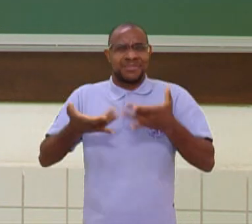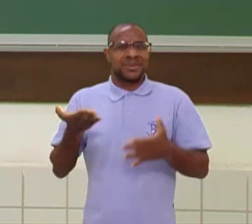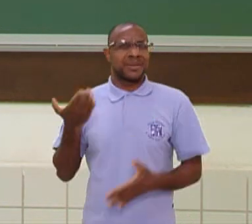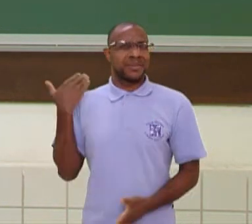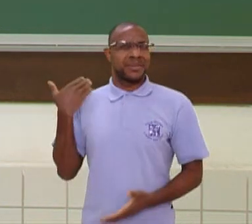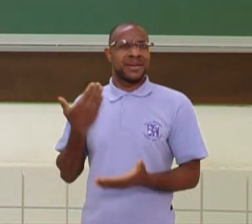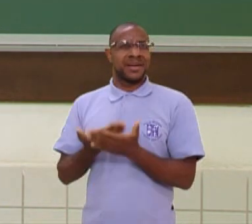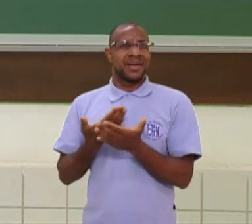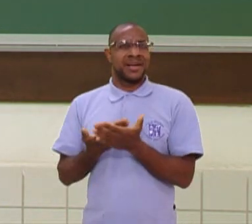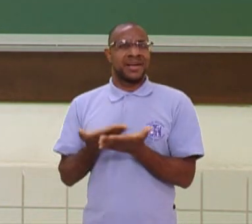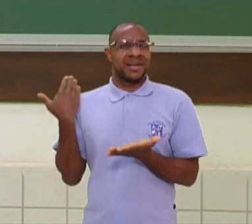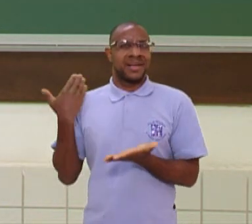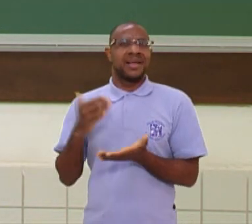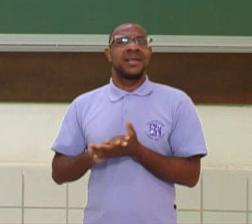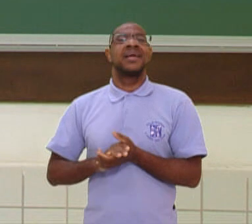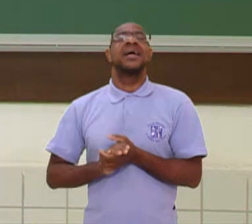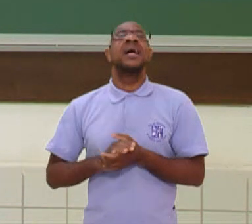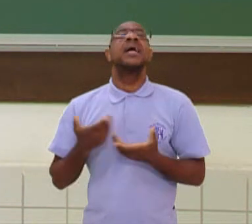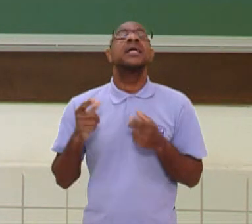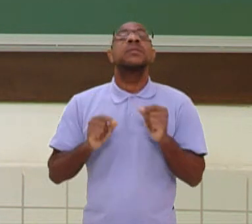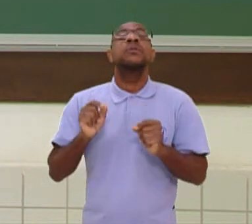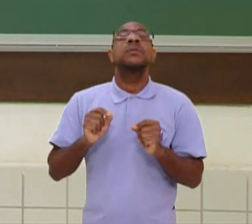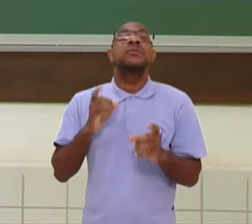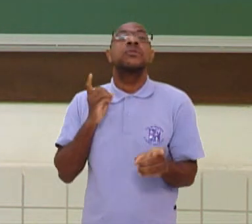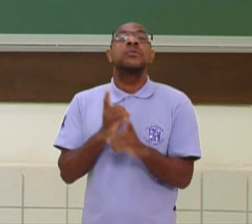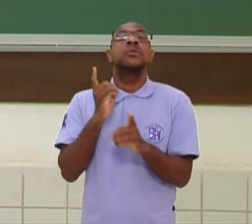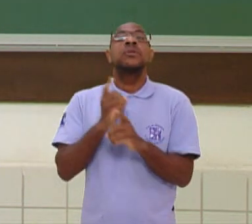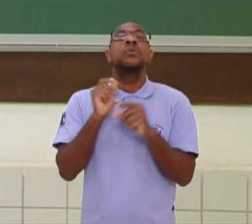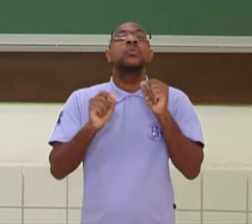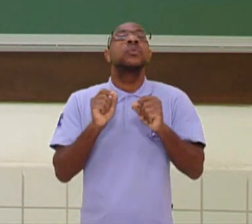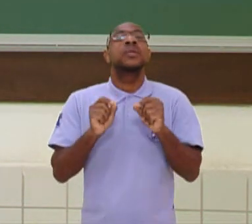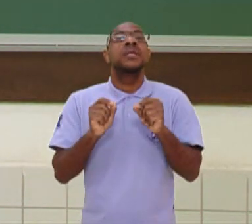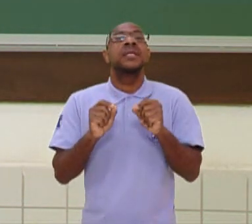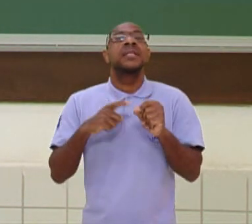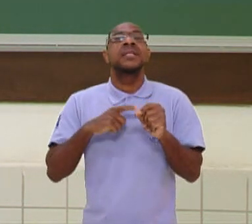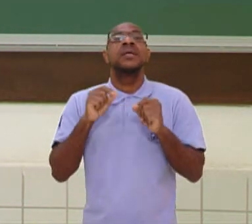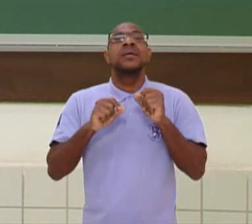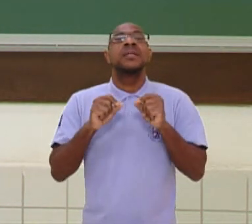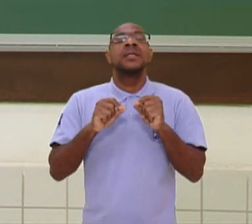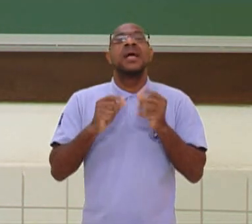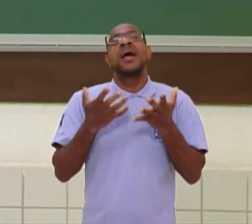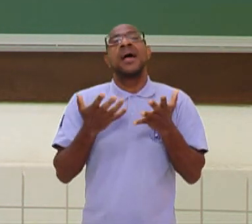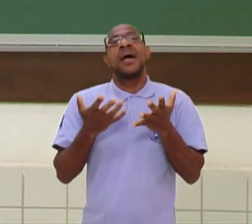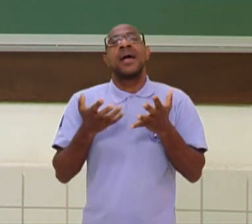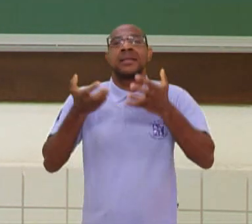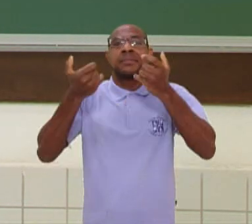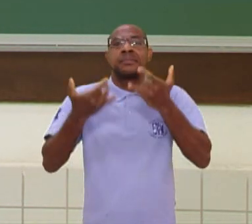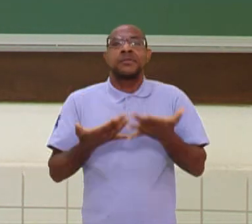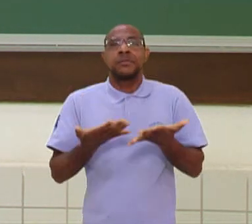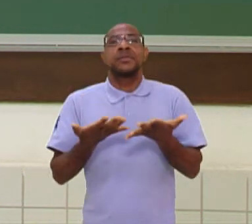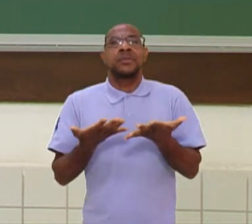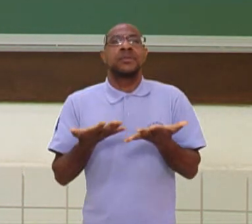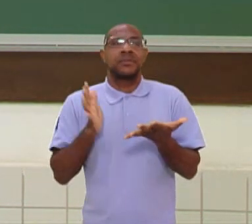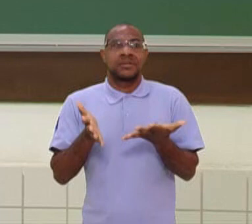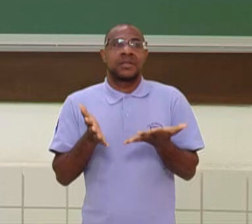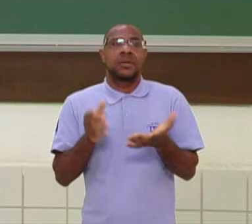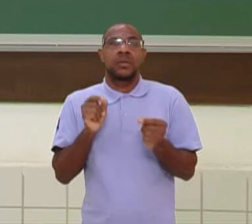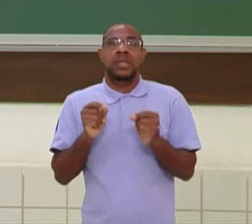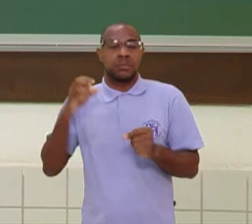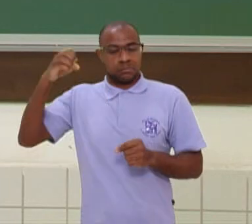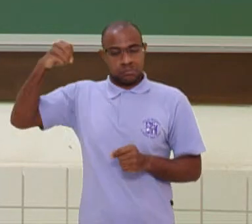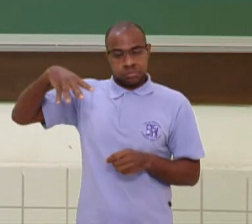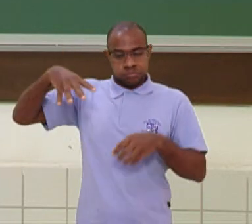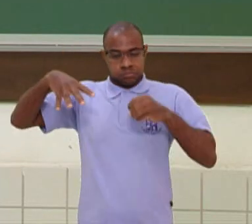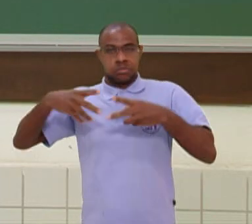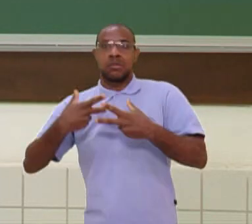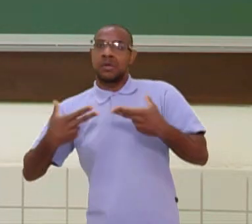aula de História da Óptica, descobrindo aquelas franjas que tinha no espectro eletromagnético. Então veja como culminou coisas ali.